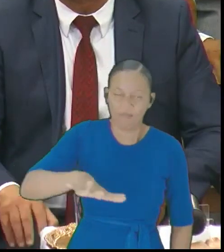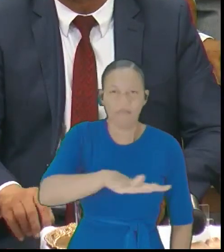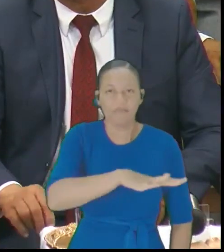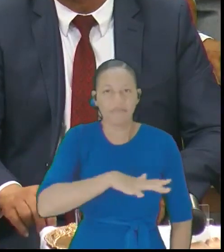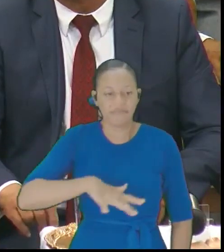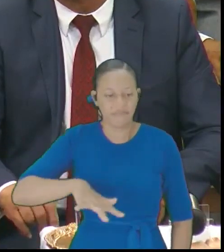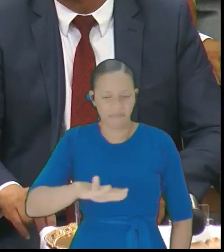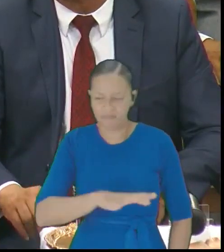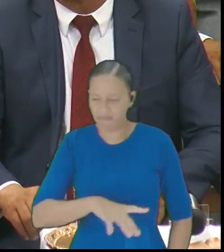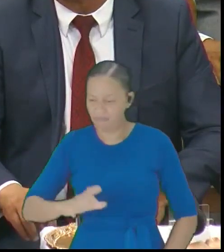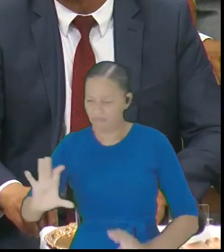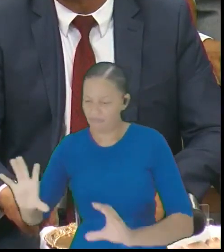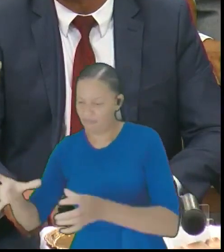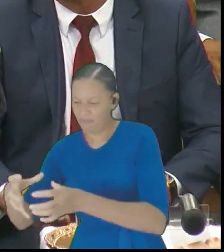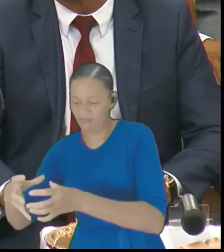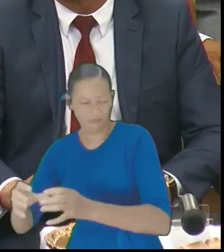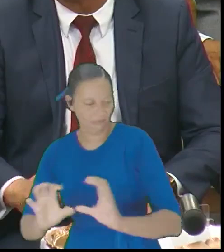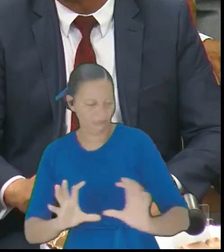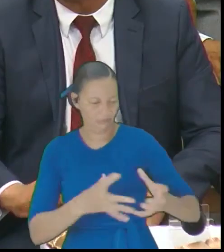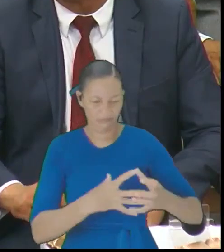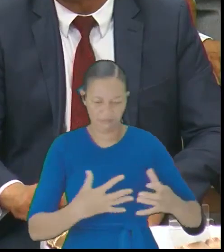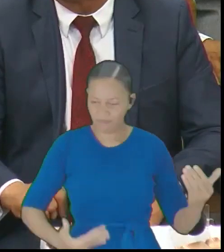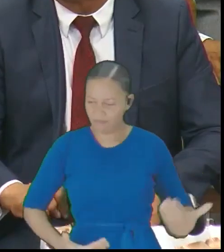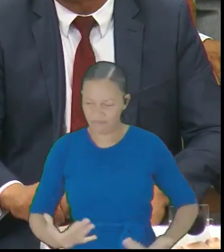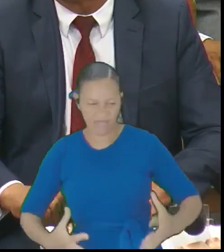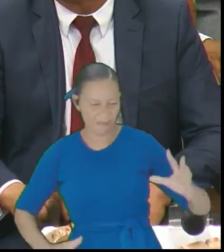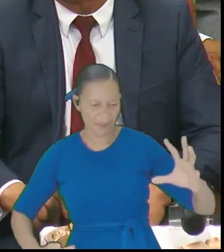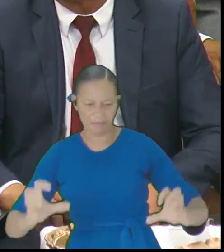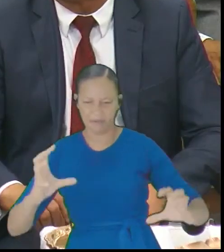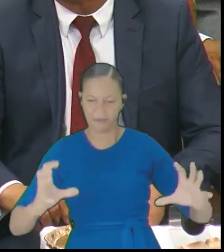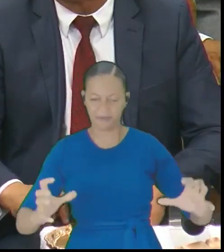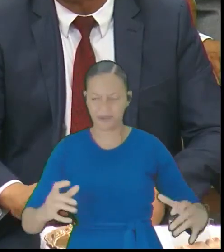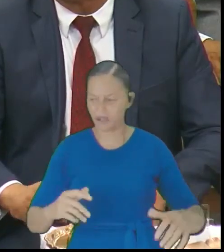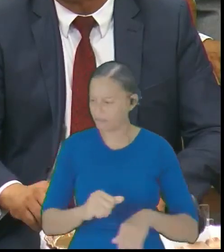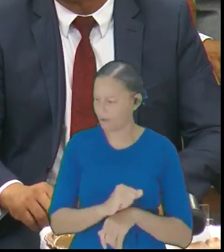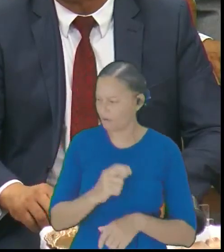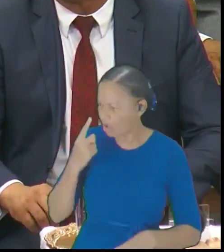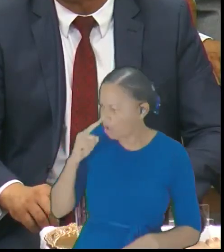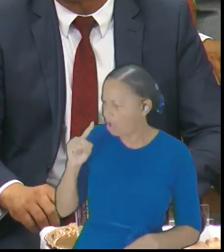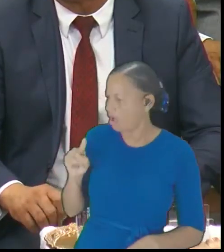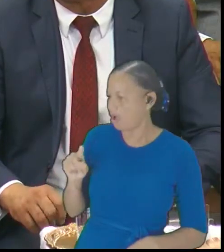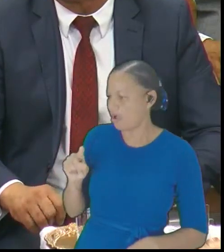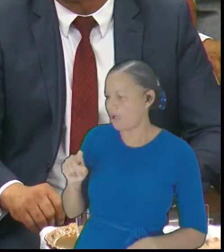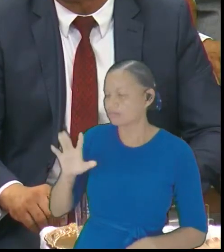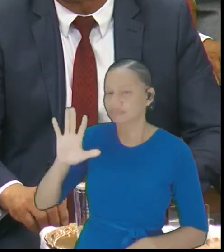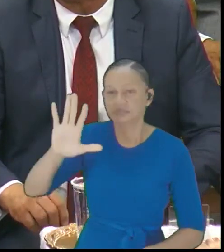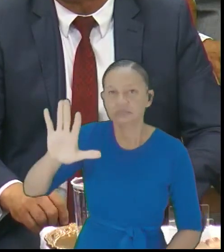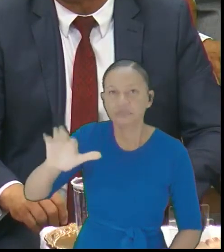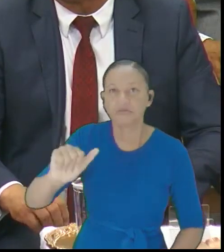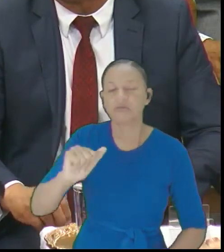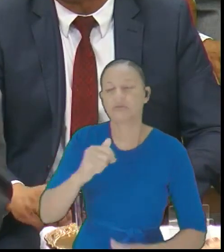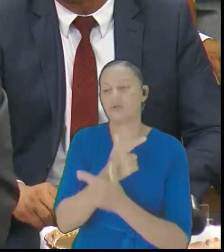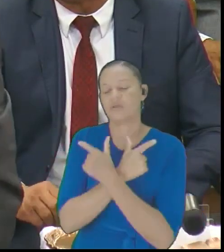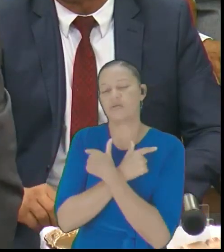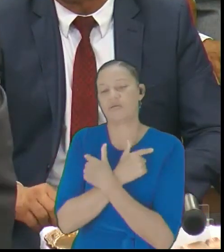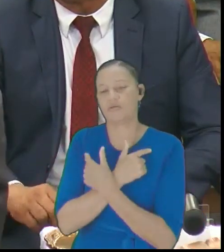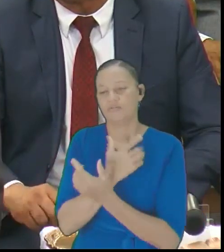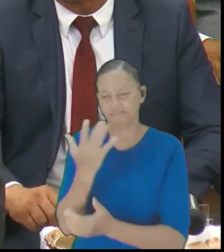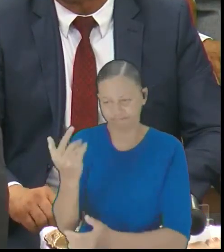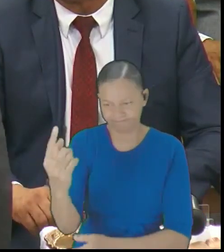pastores. Abraão então chama Ló e disse: Ló, tem um problema e nós vamos resolver. O que